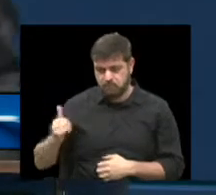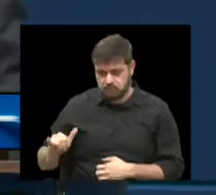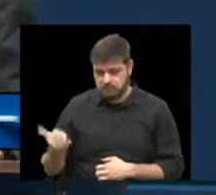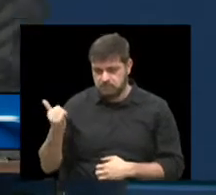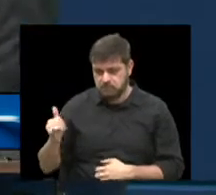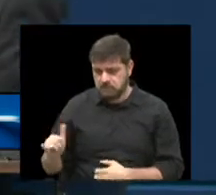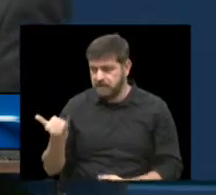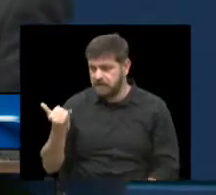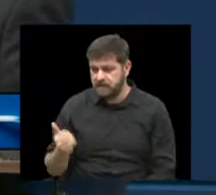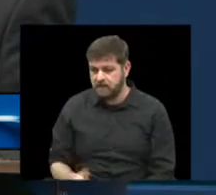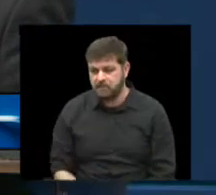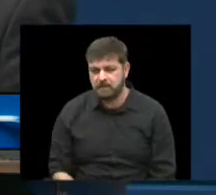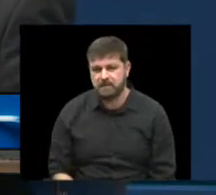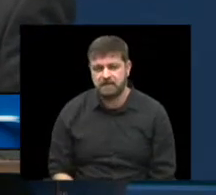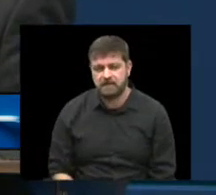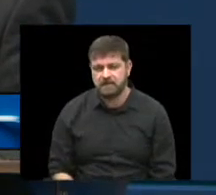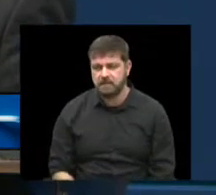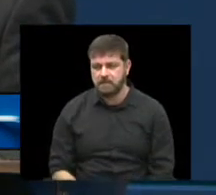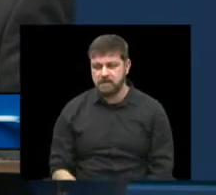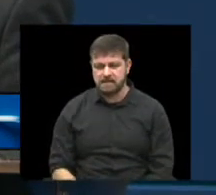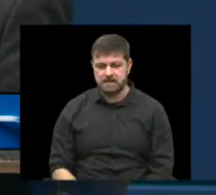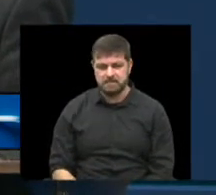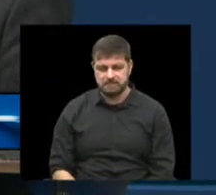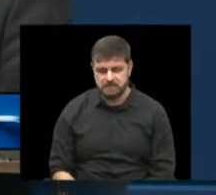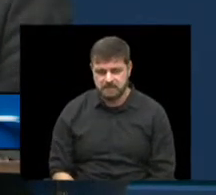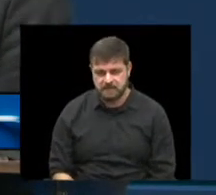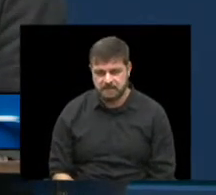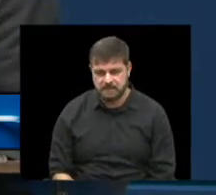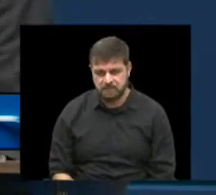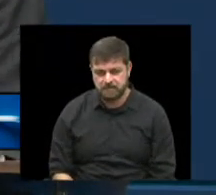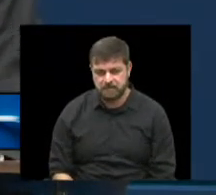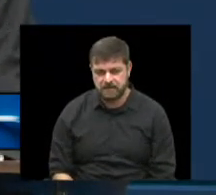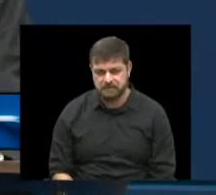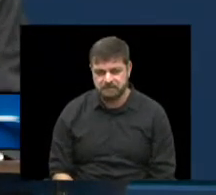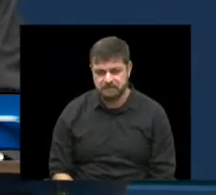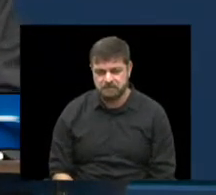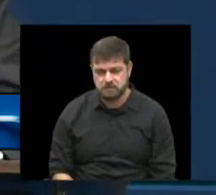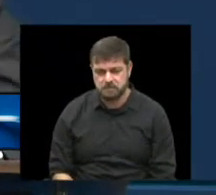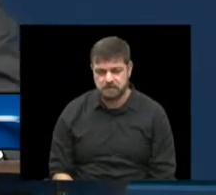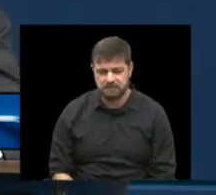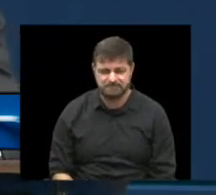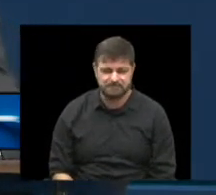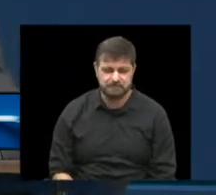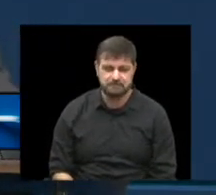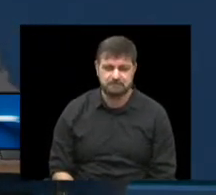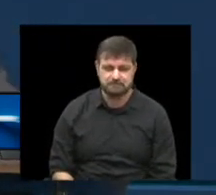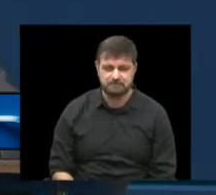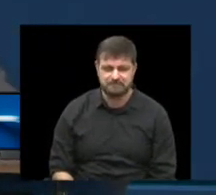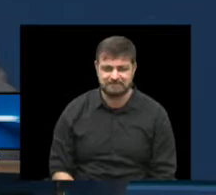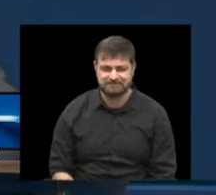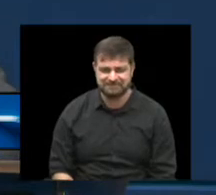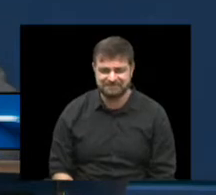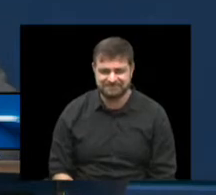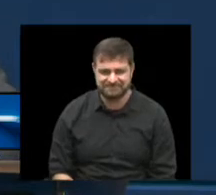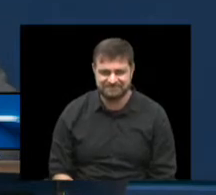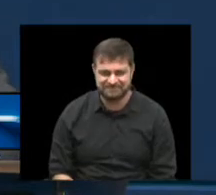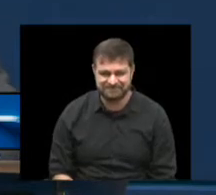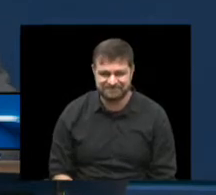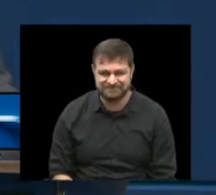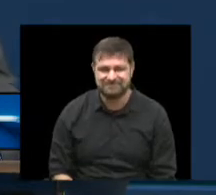Porque quando a JBS teve acesso aos grandes recursos de